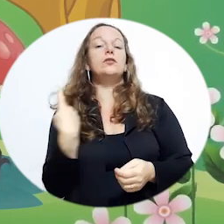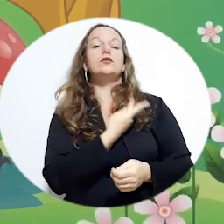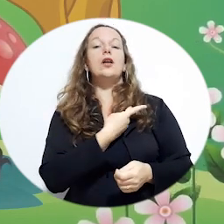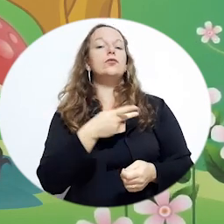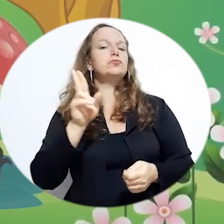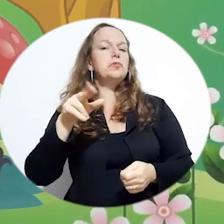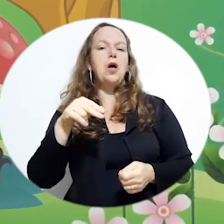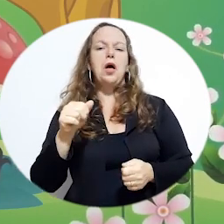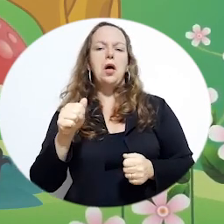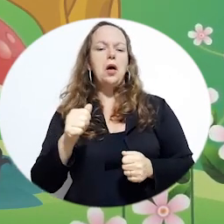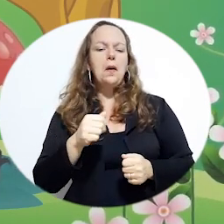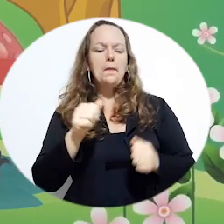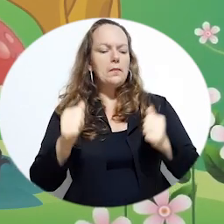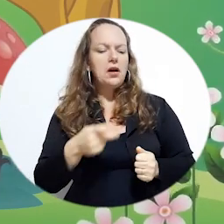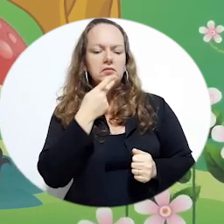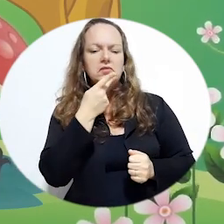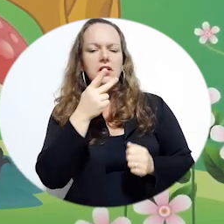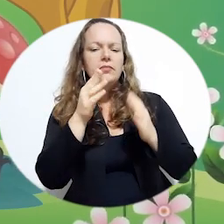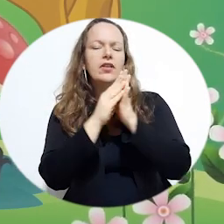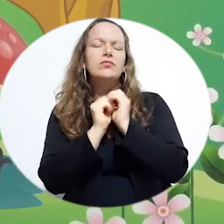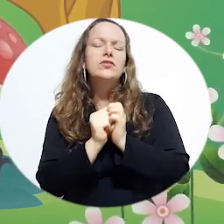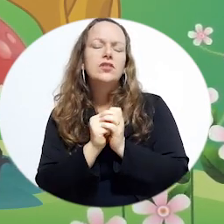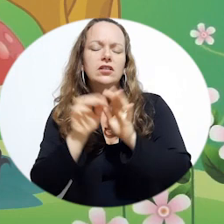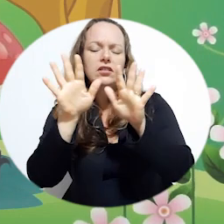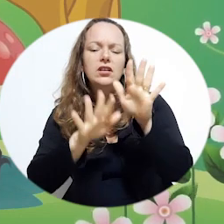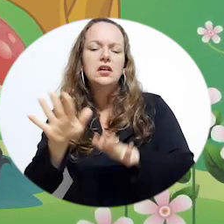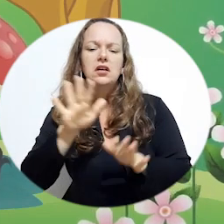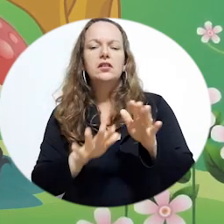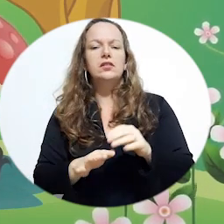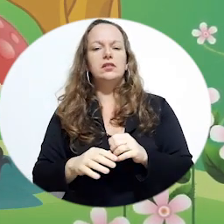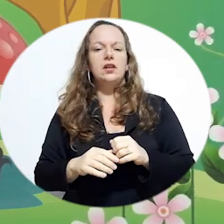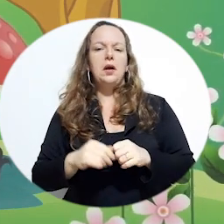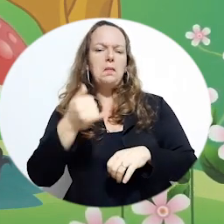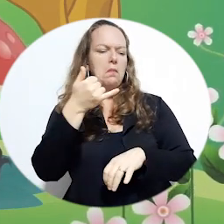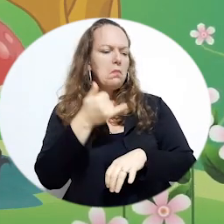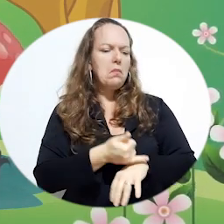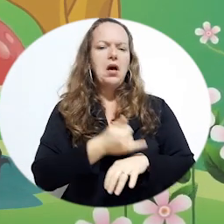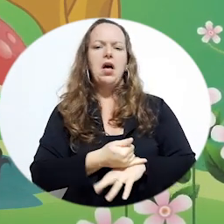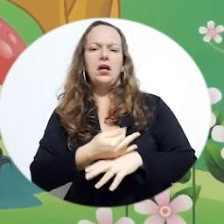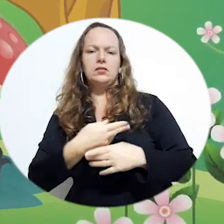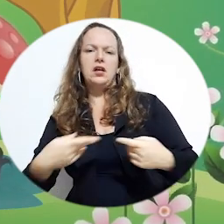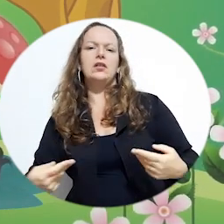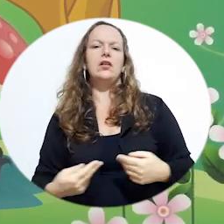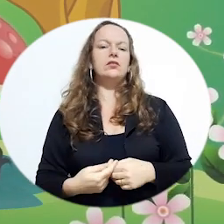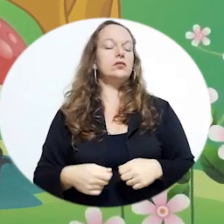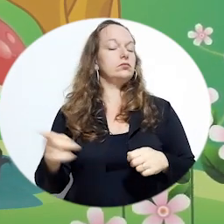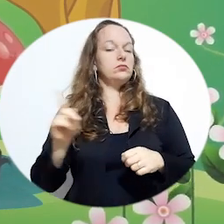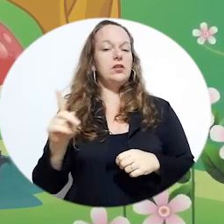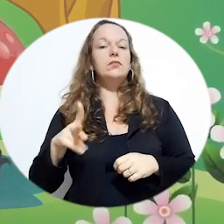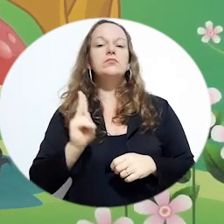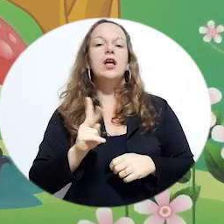podemos fazer nenhum tipo de imagem ou escultura de pedra, de madeira, de metal,